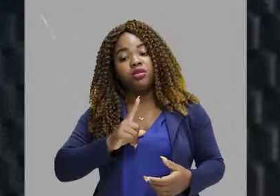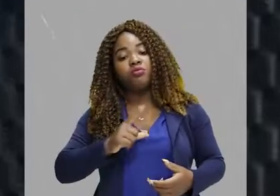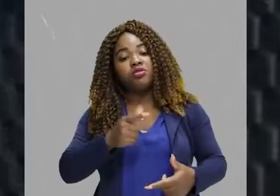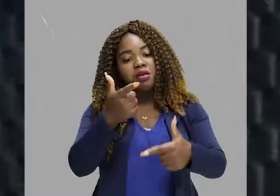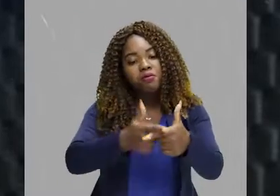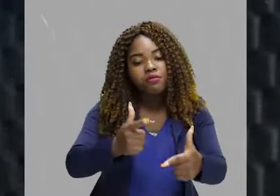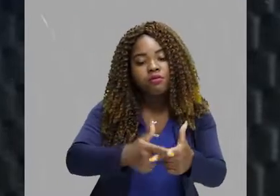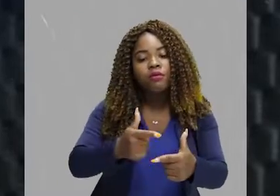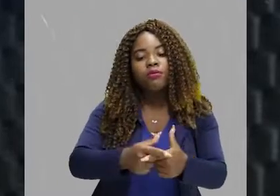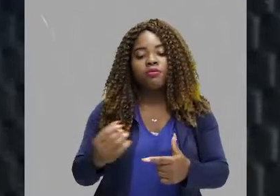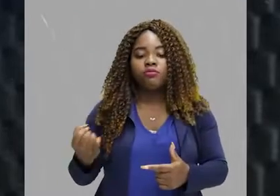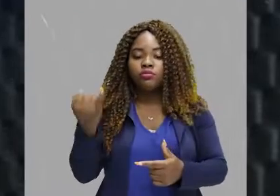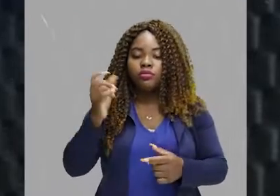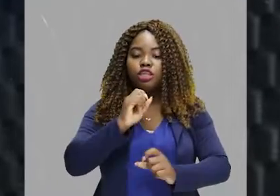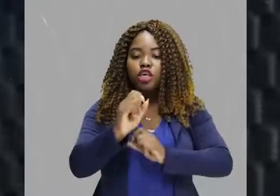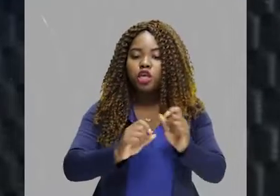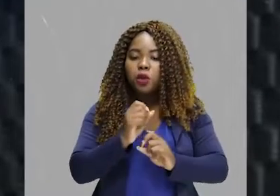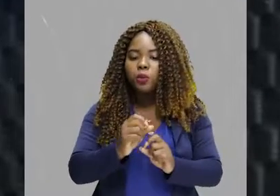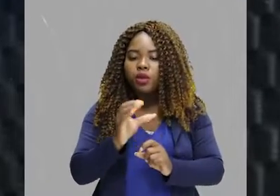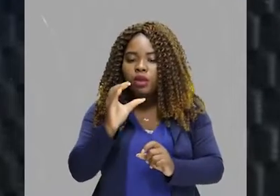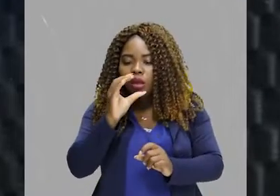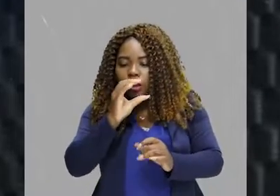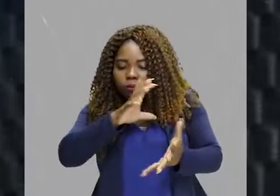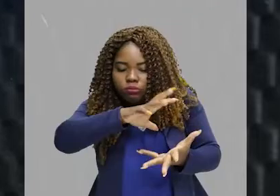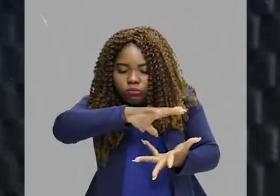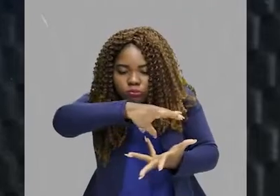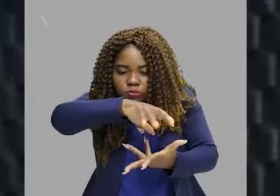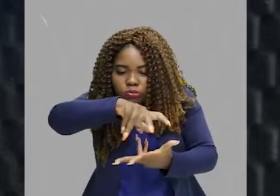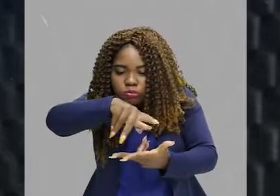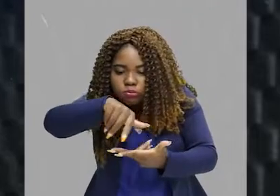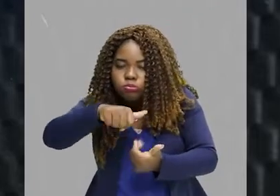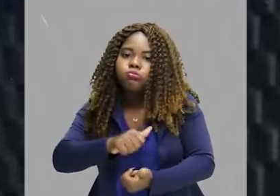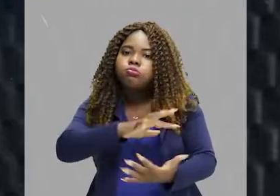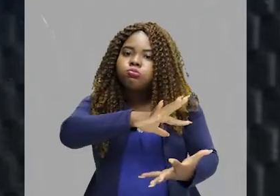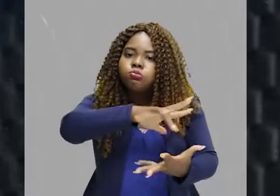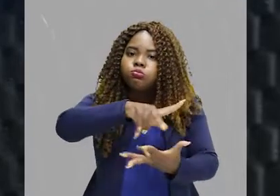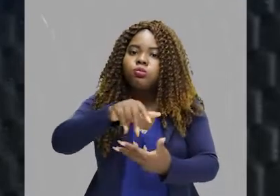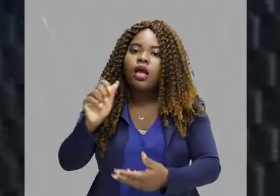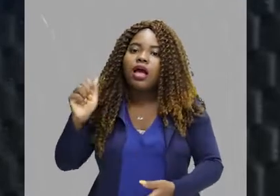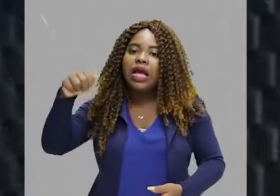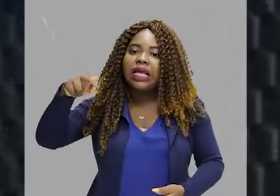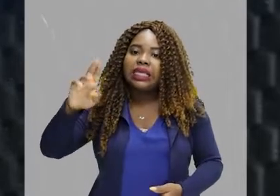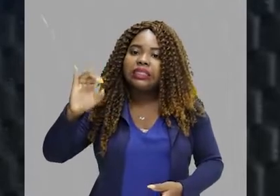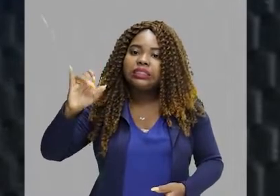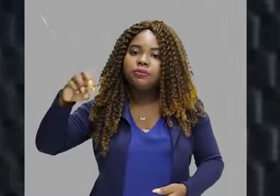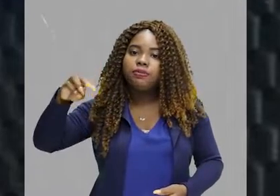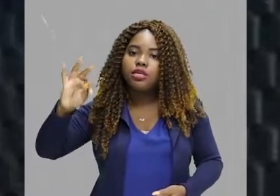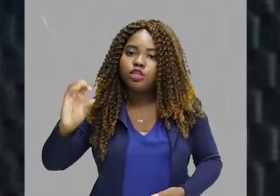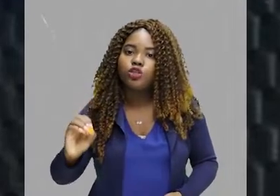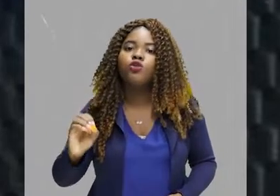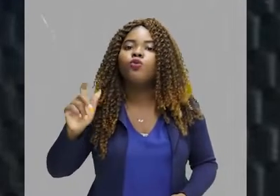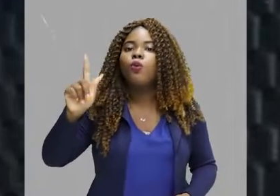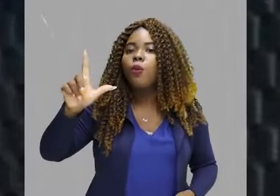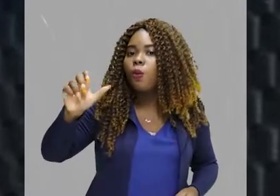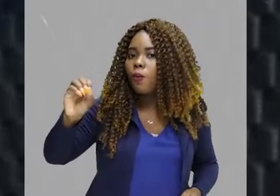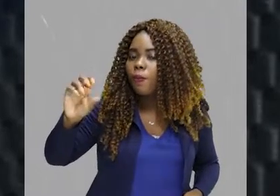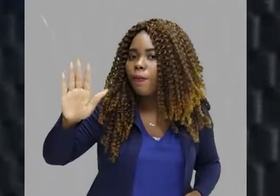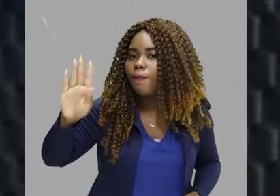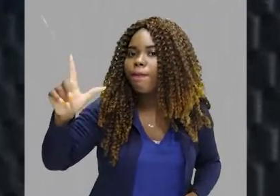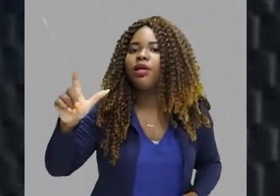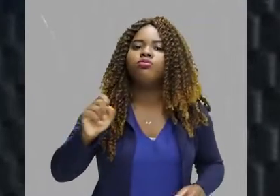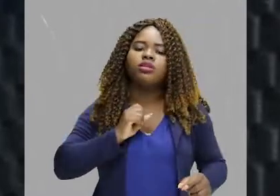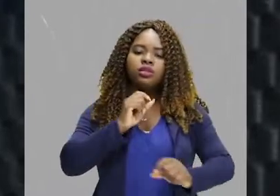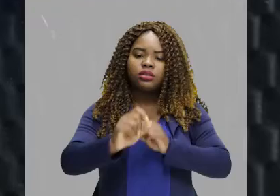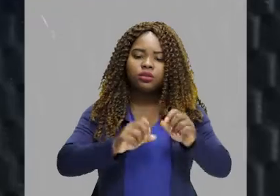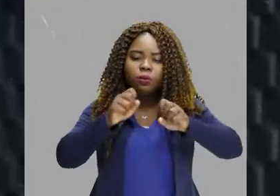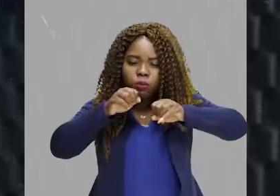tópico, que é o quê? O aquecimento global. E uma das causas principais do aquecimento global é a emissão de